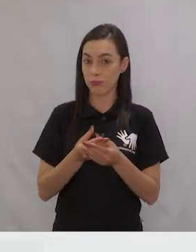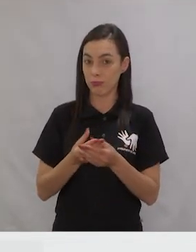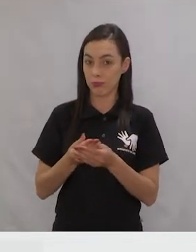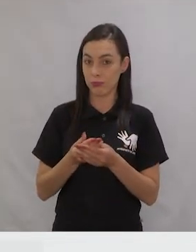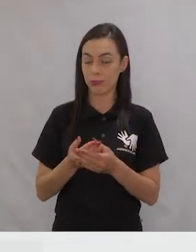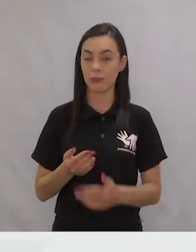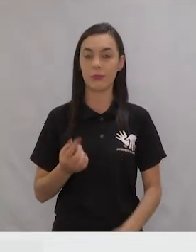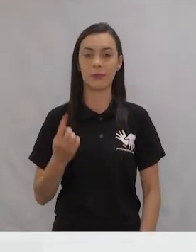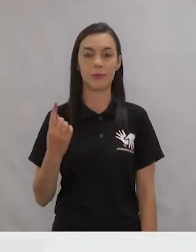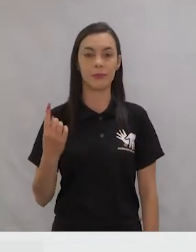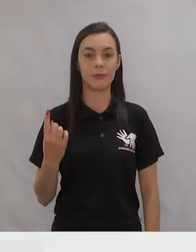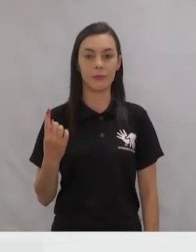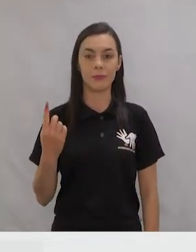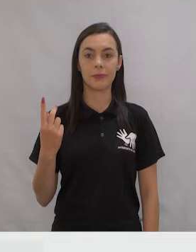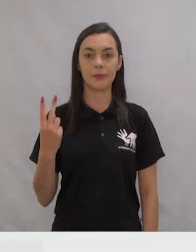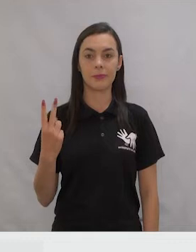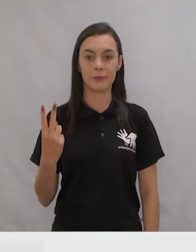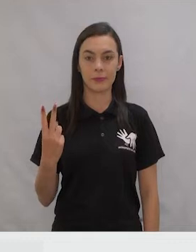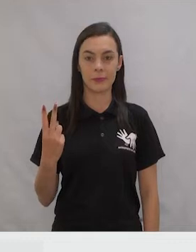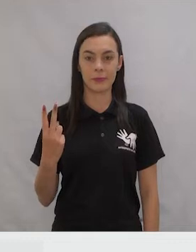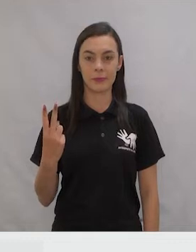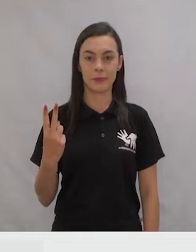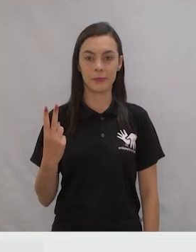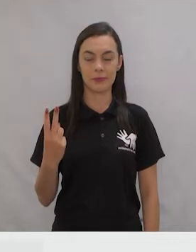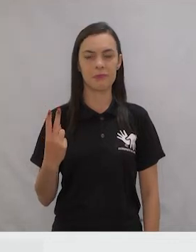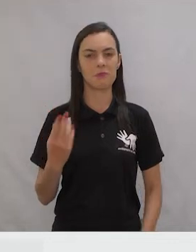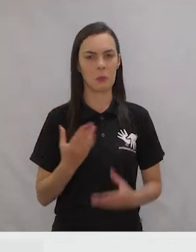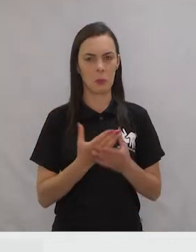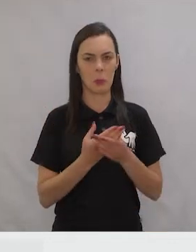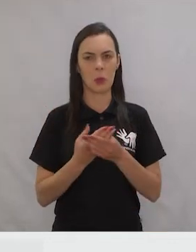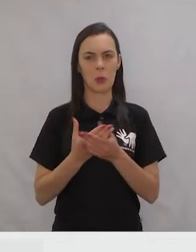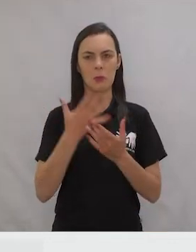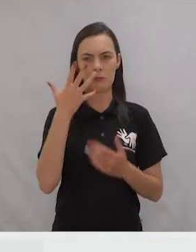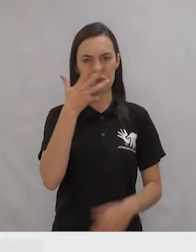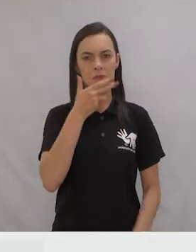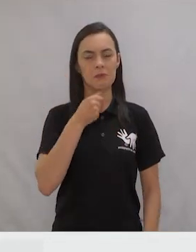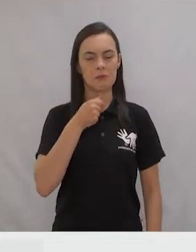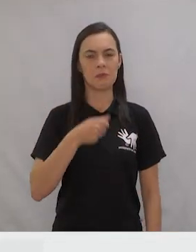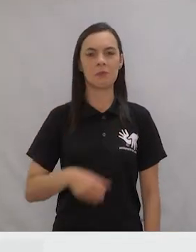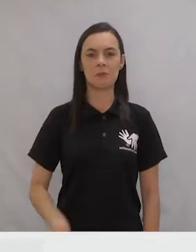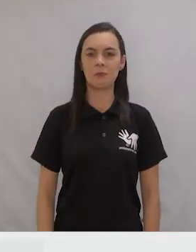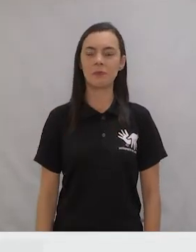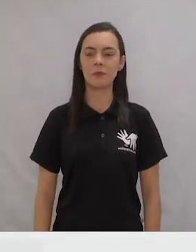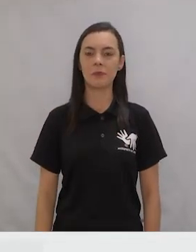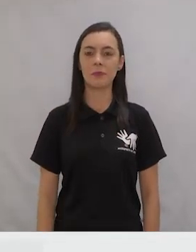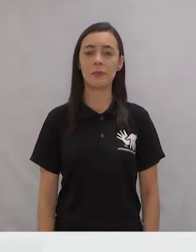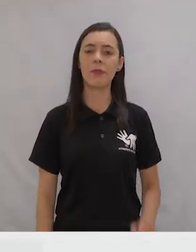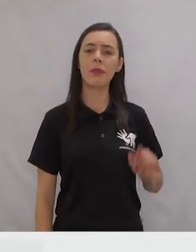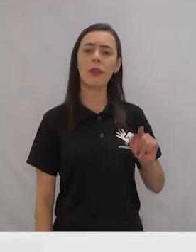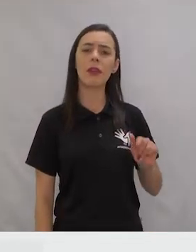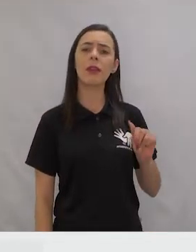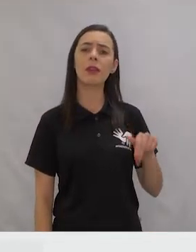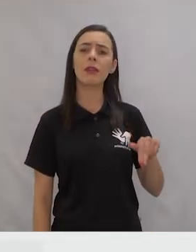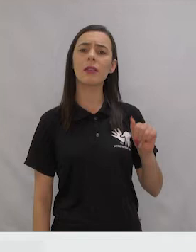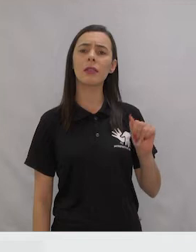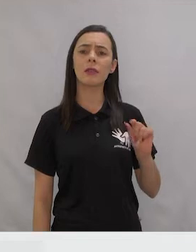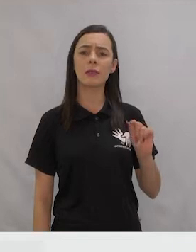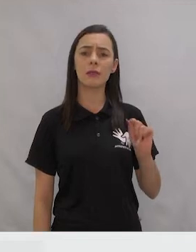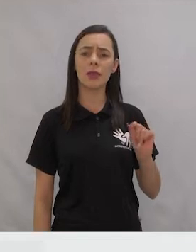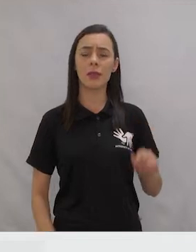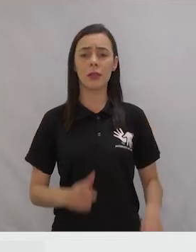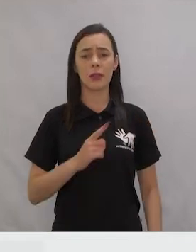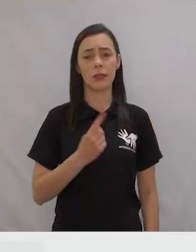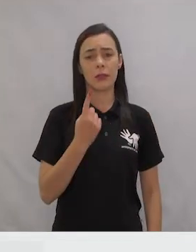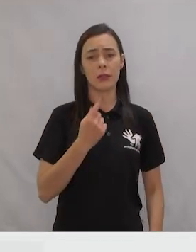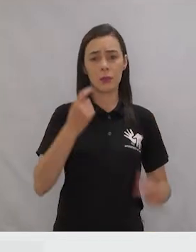Vamos lá. Um, dois. Que controle bonito. E o que a Ana tem?